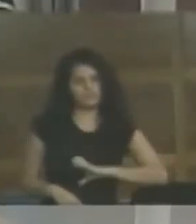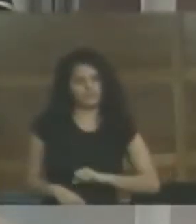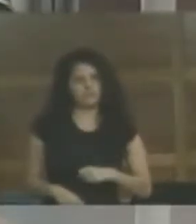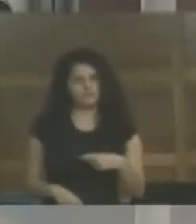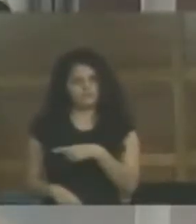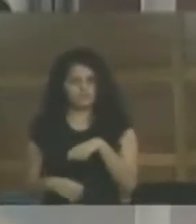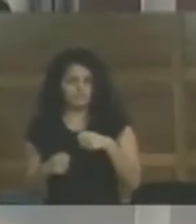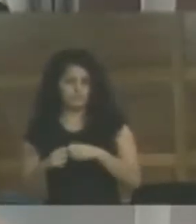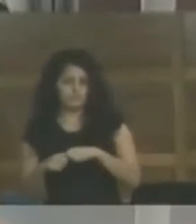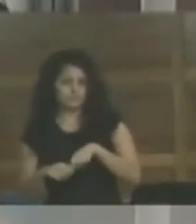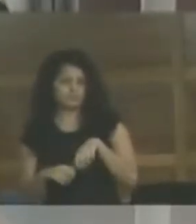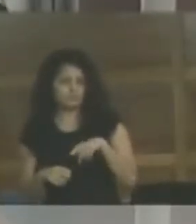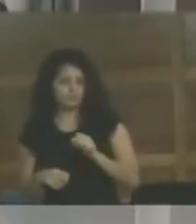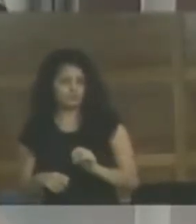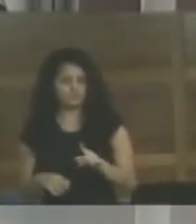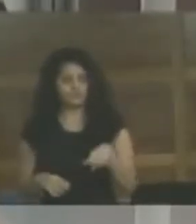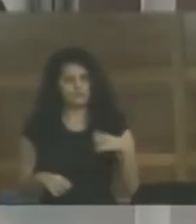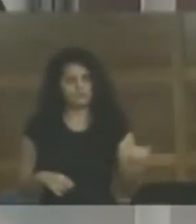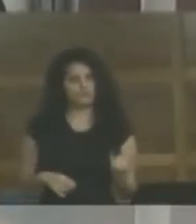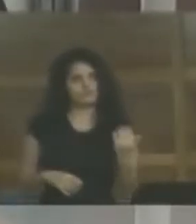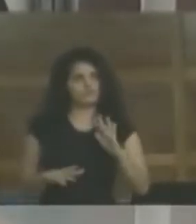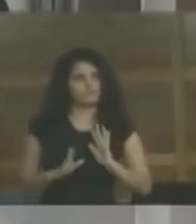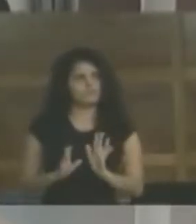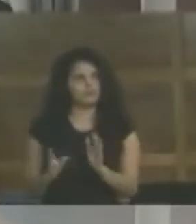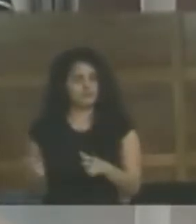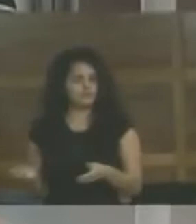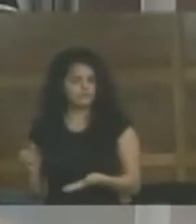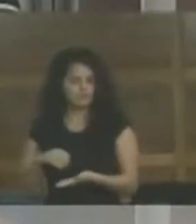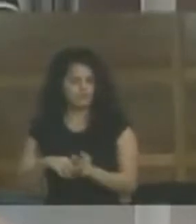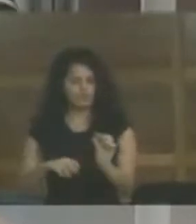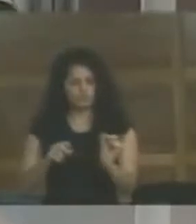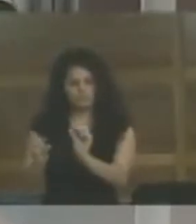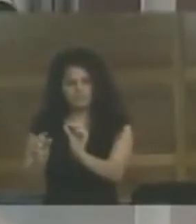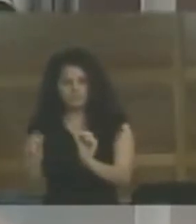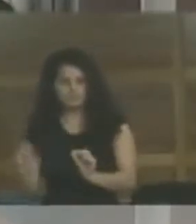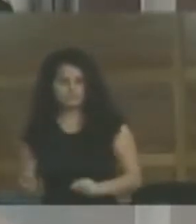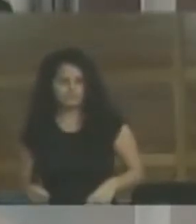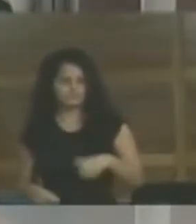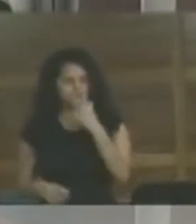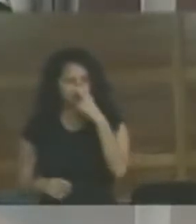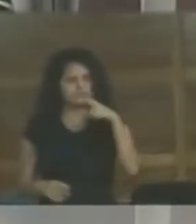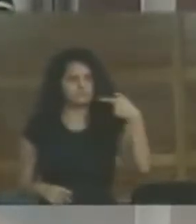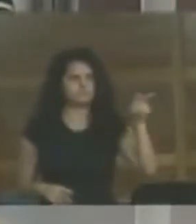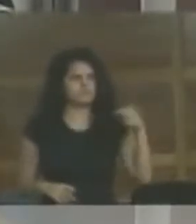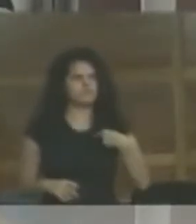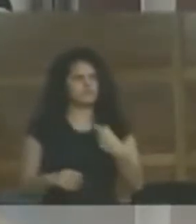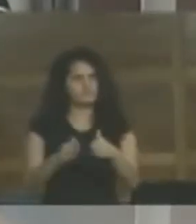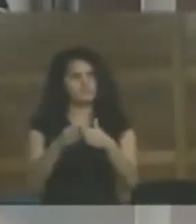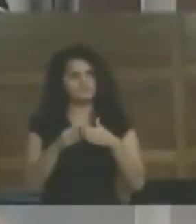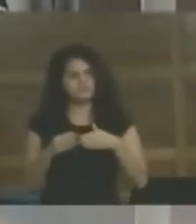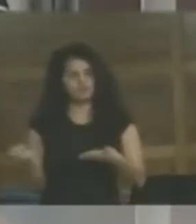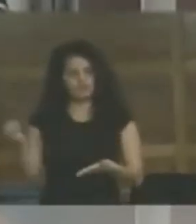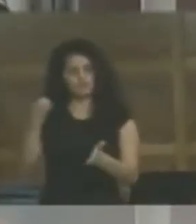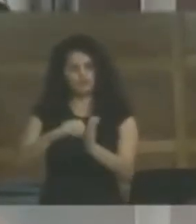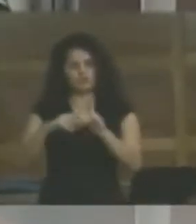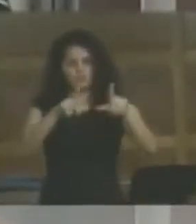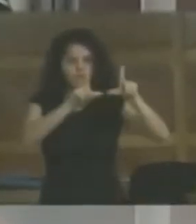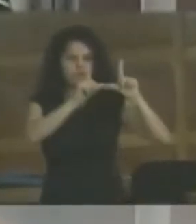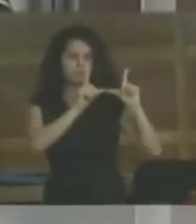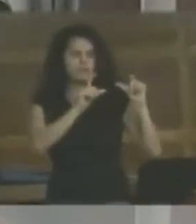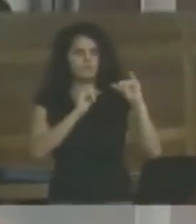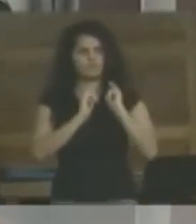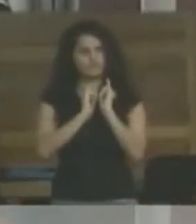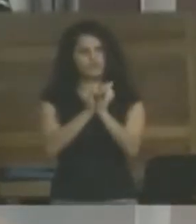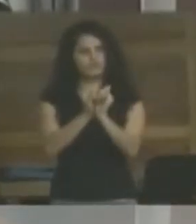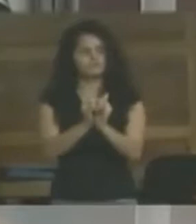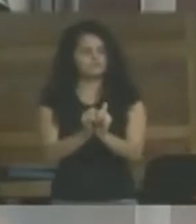o principal e esquece de colocar pequenos detalhes. Como semana passada eu pedi que colocasse a plaquinha de informação